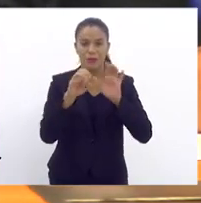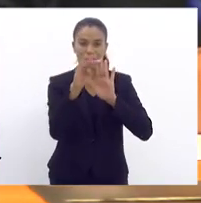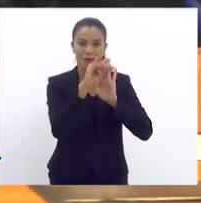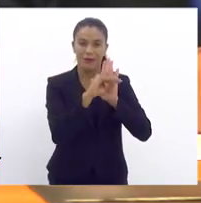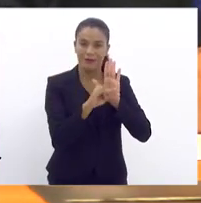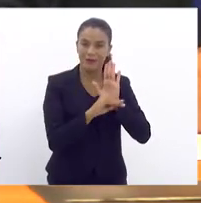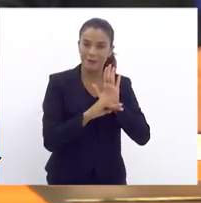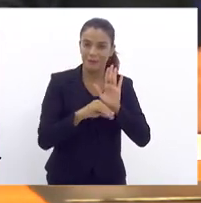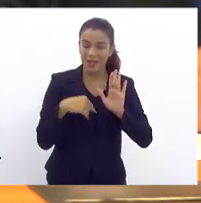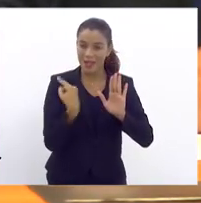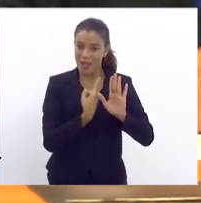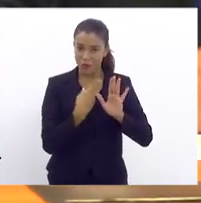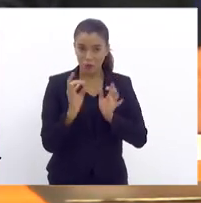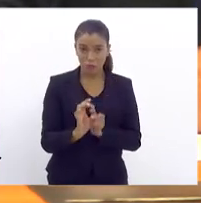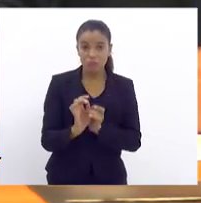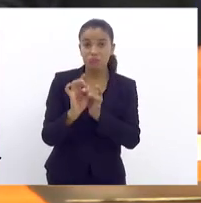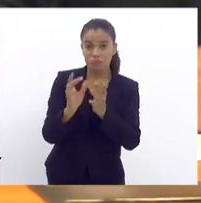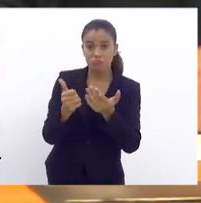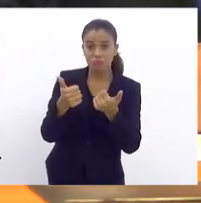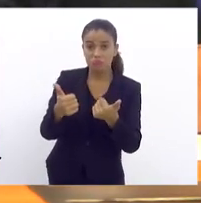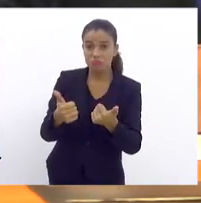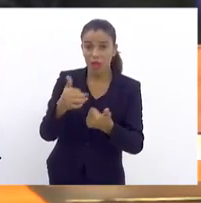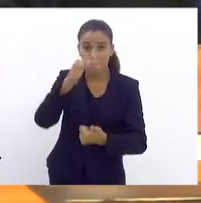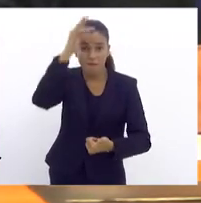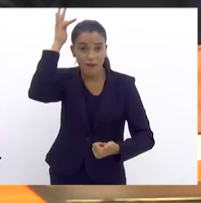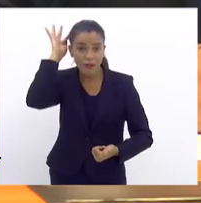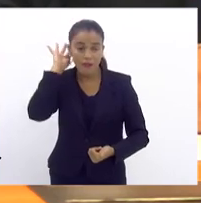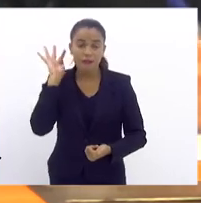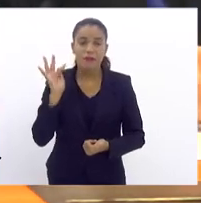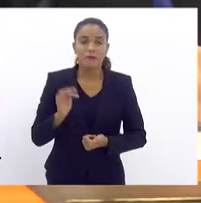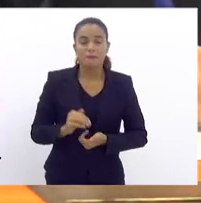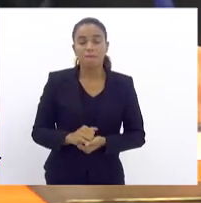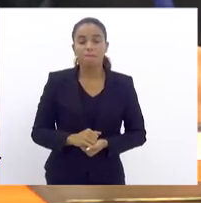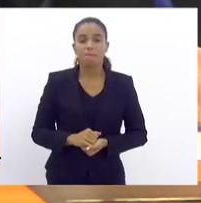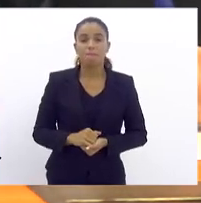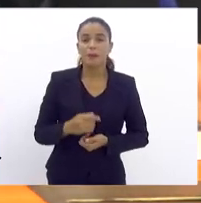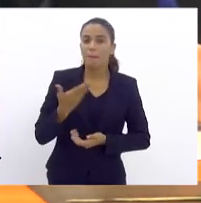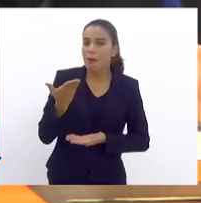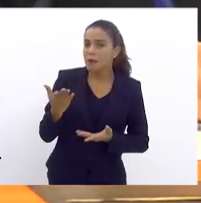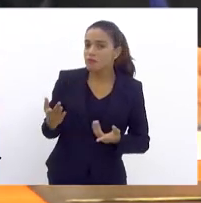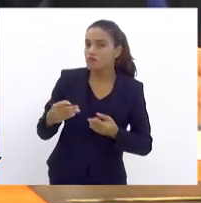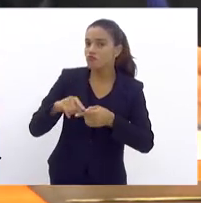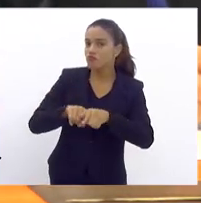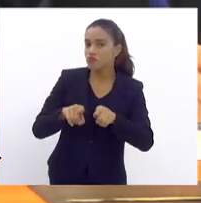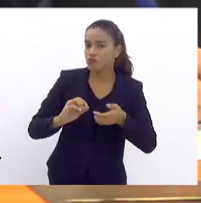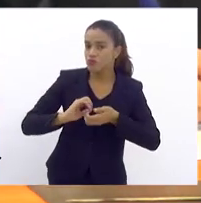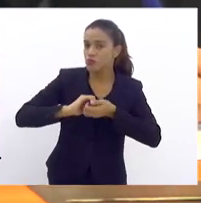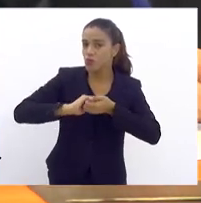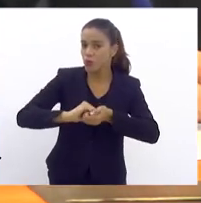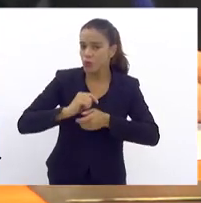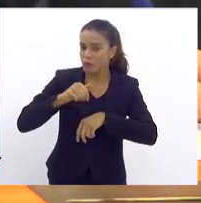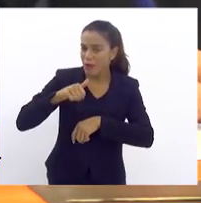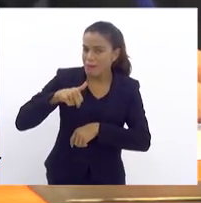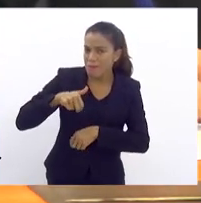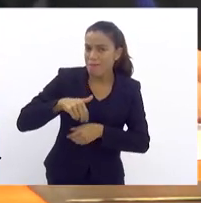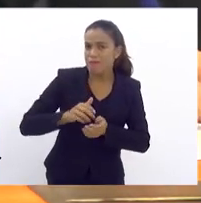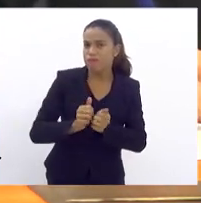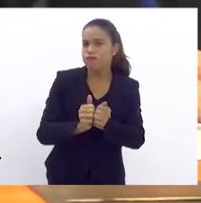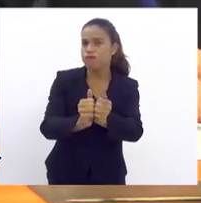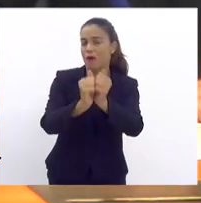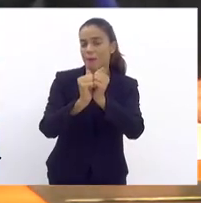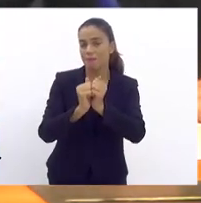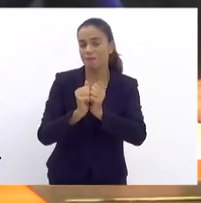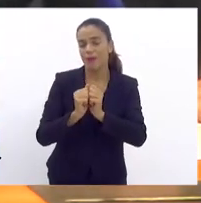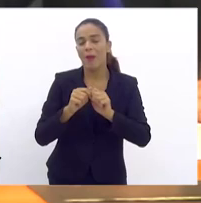eu estou à disposição Deputado Pacheco para você para estar junto com você essa caminhada podendo